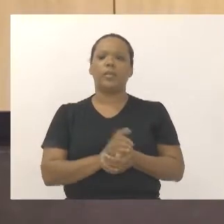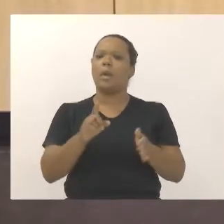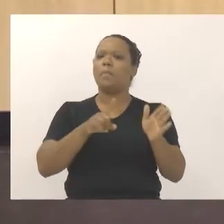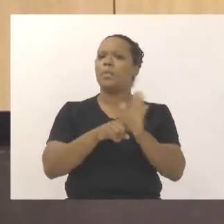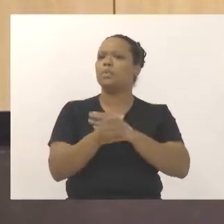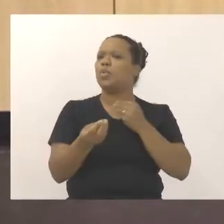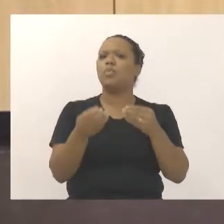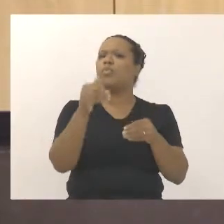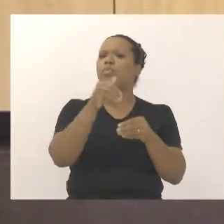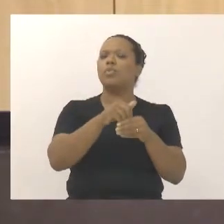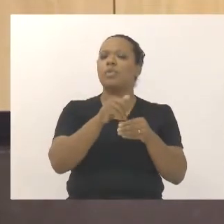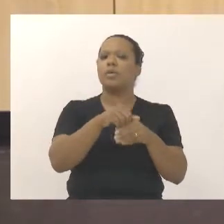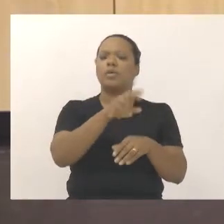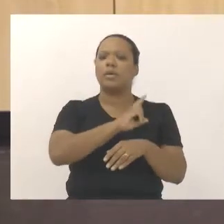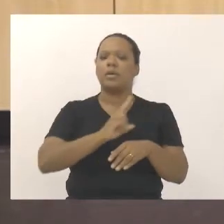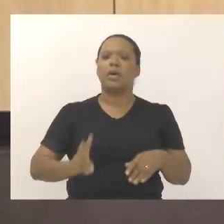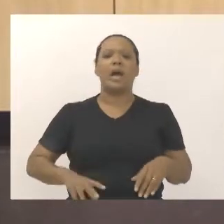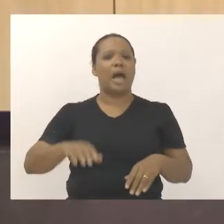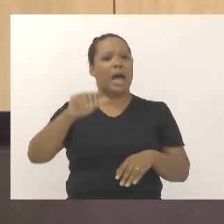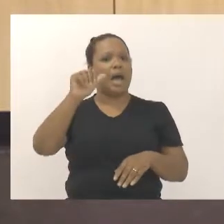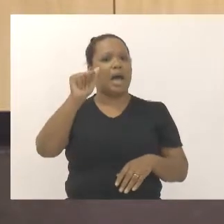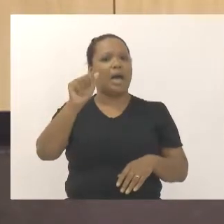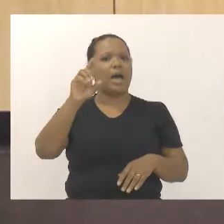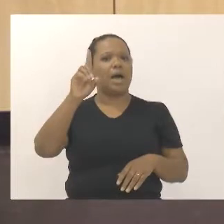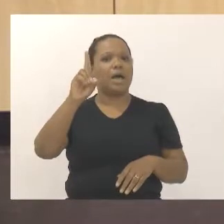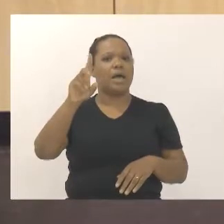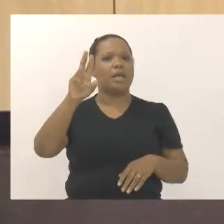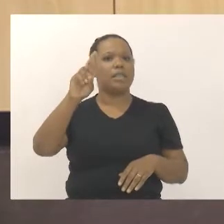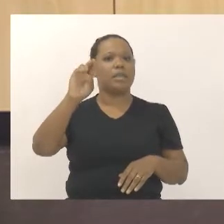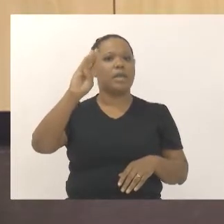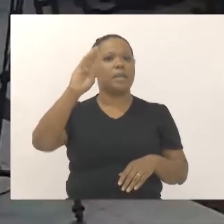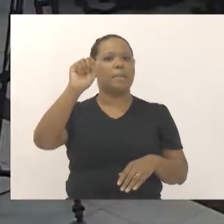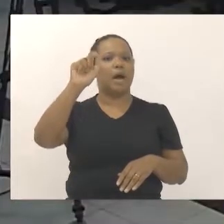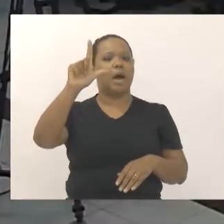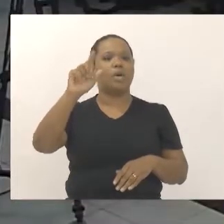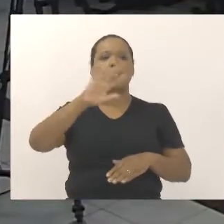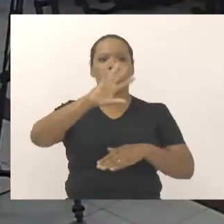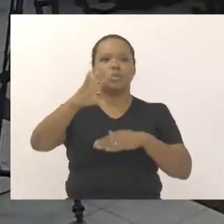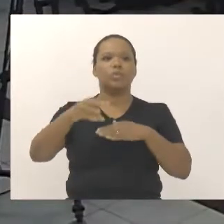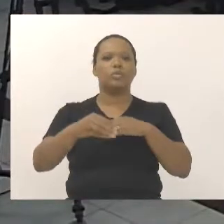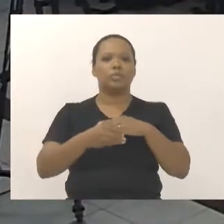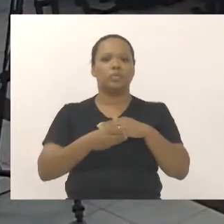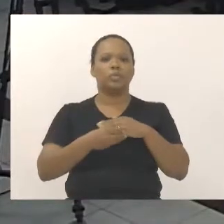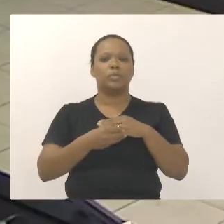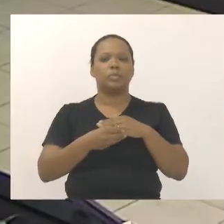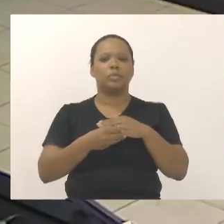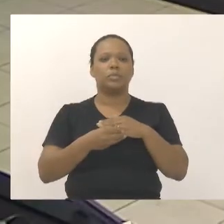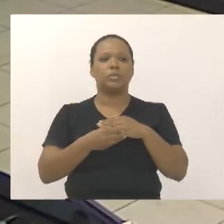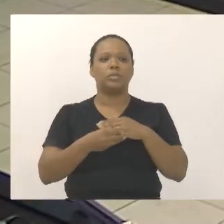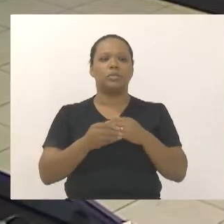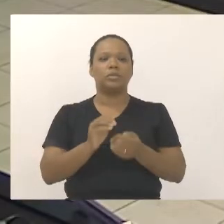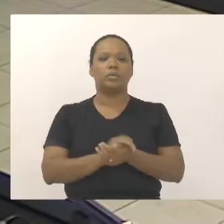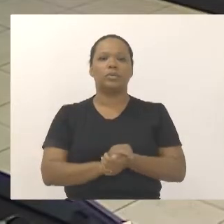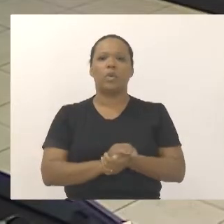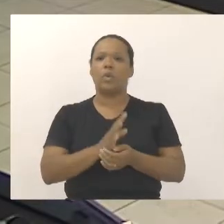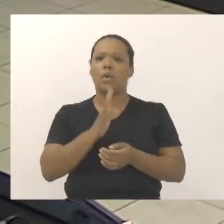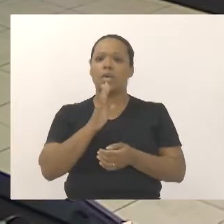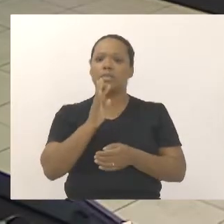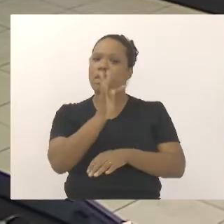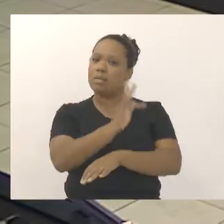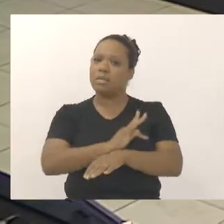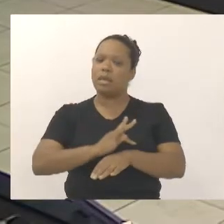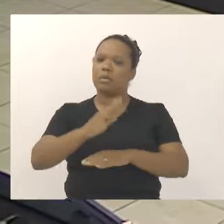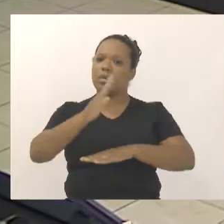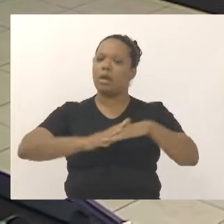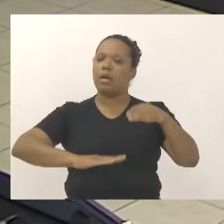Com o voto ao vereador Aderbal Sodré. Só justificando meu voto, eu voto com conhecimento técnico e profissional.